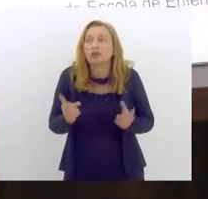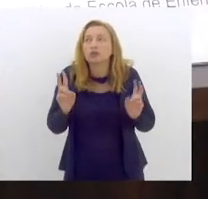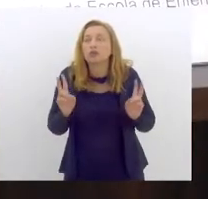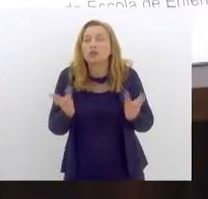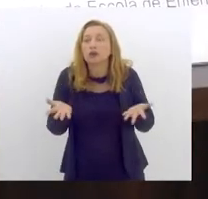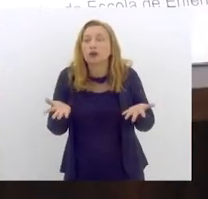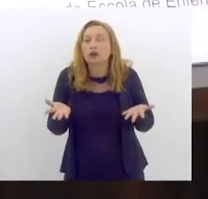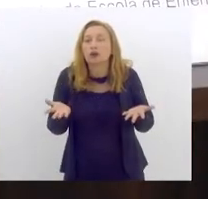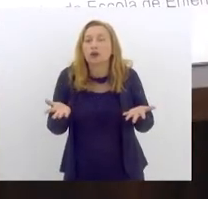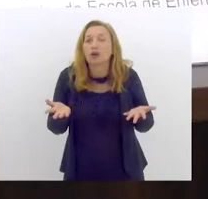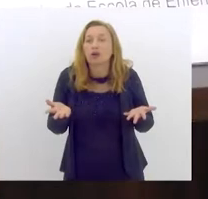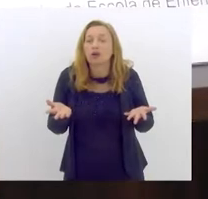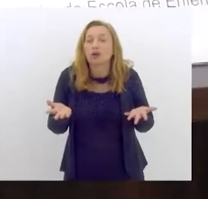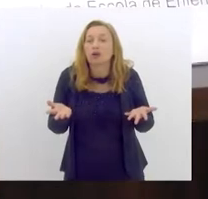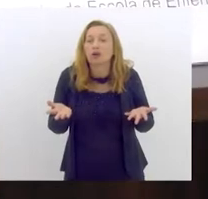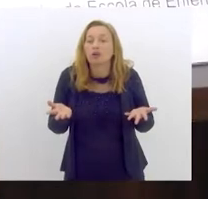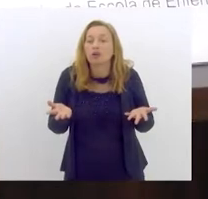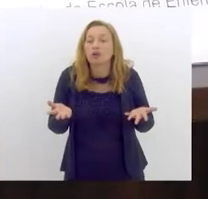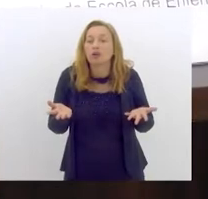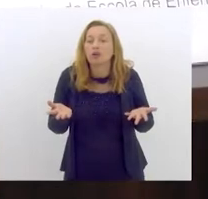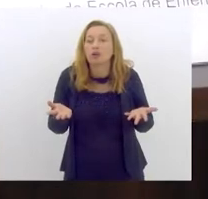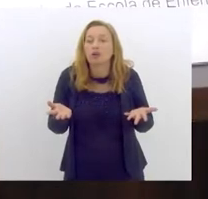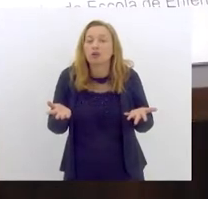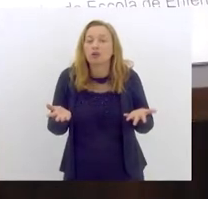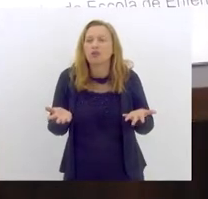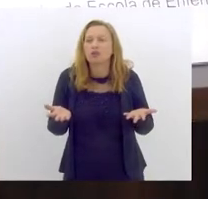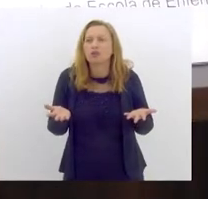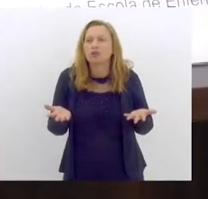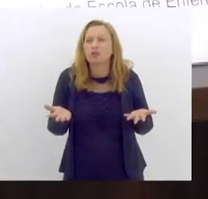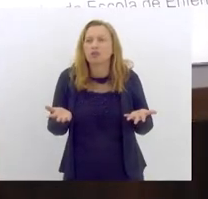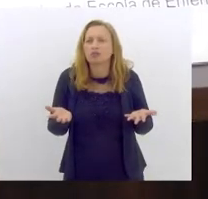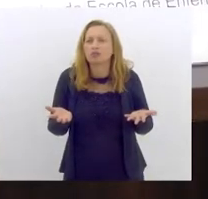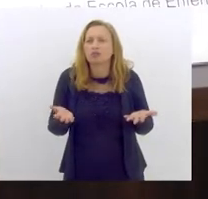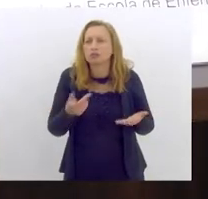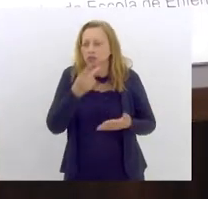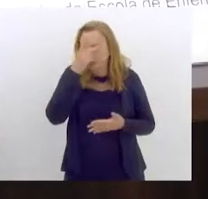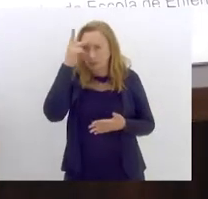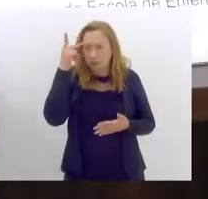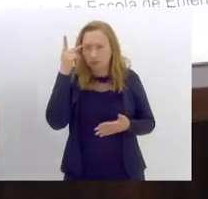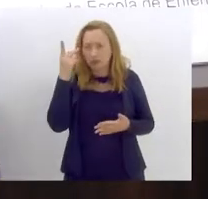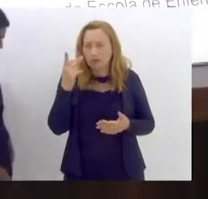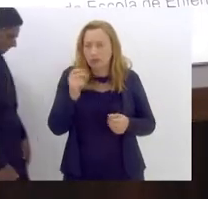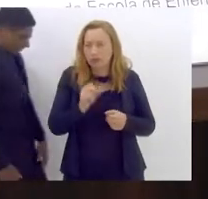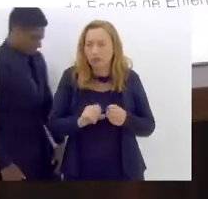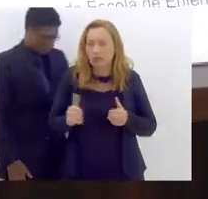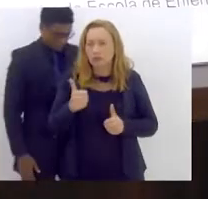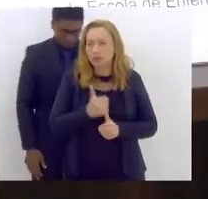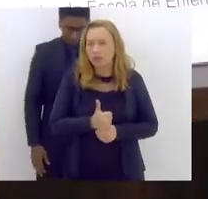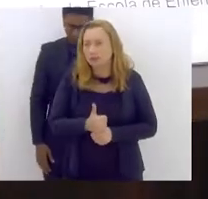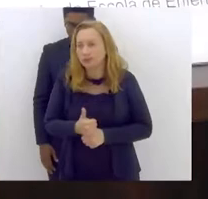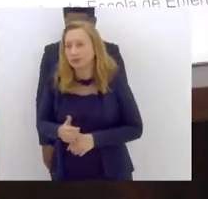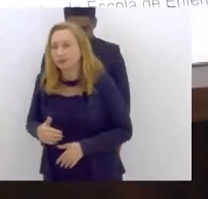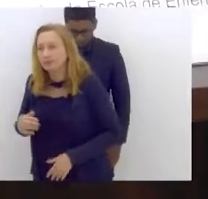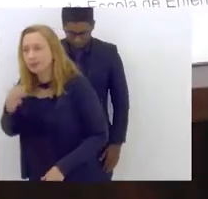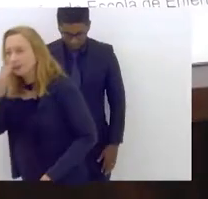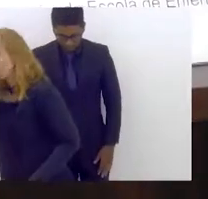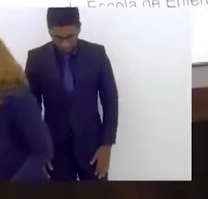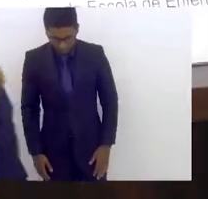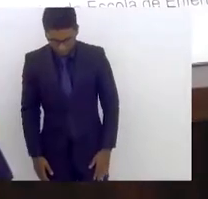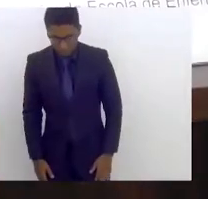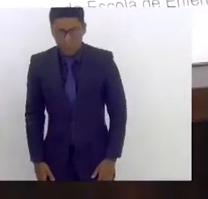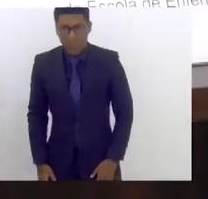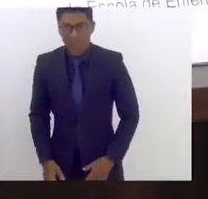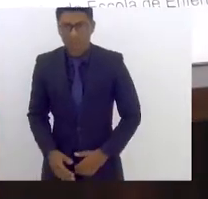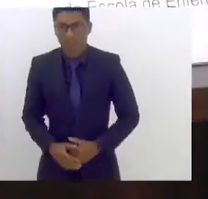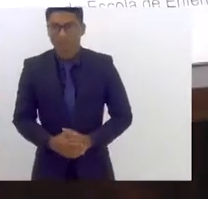do quadro que se que as pessoas acometem porque quando eu do lado de cá Do